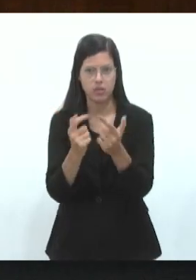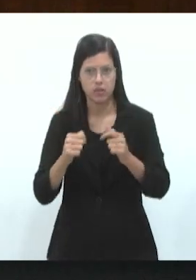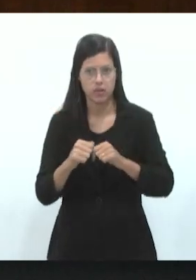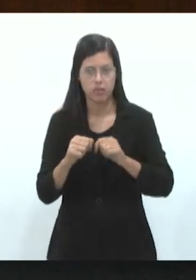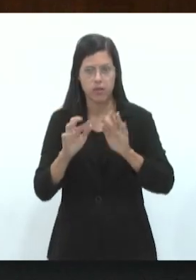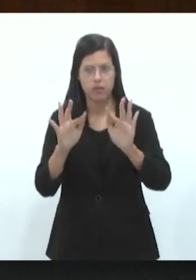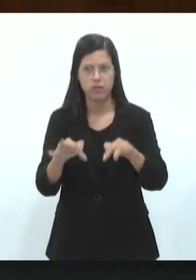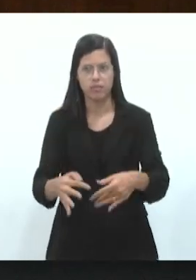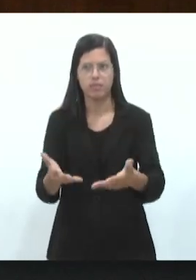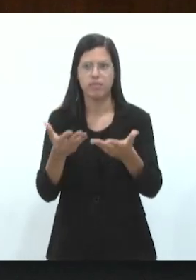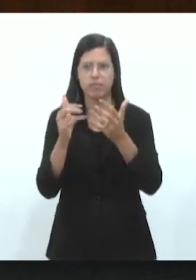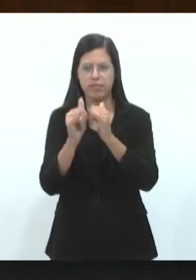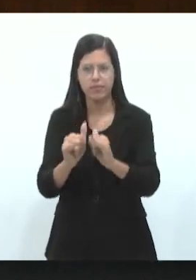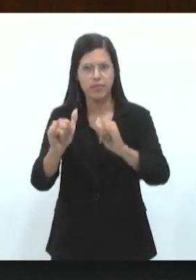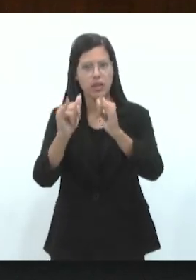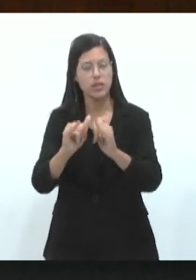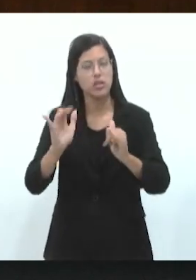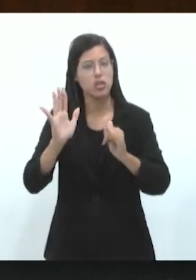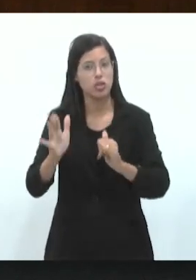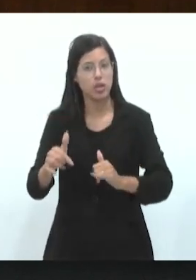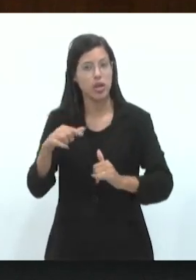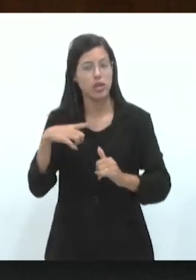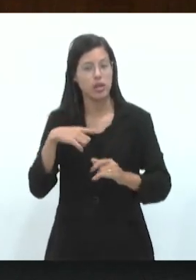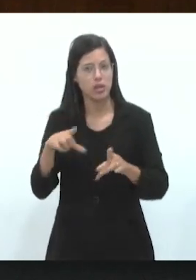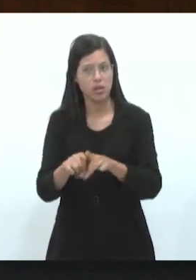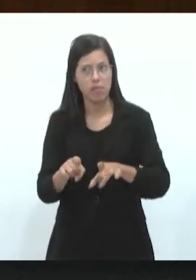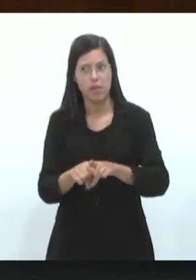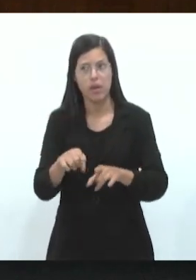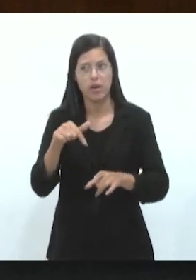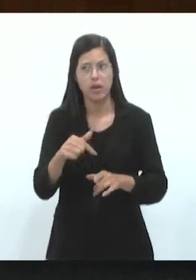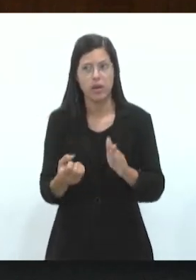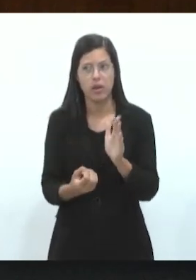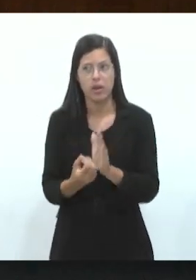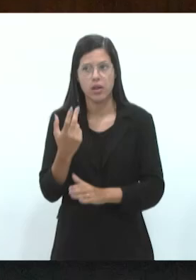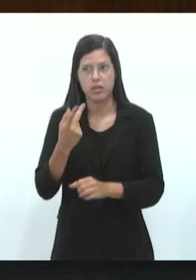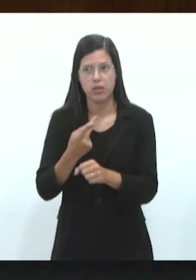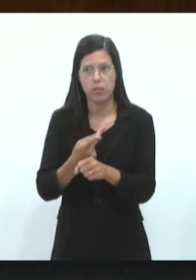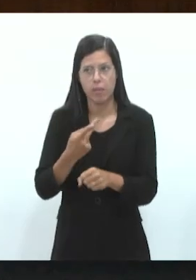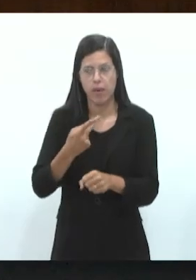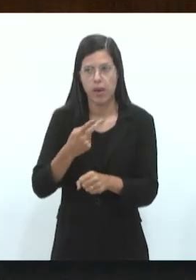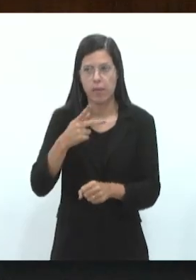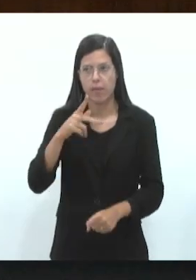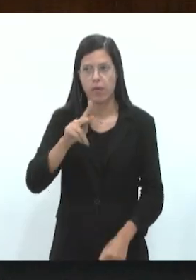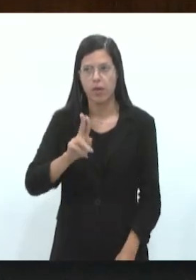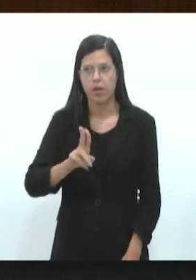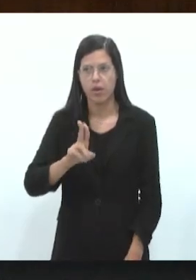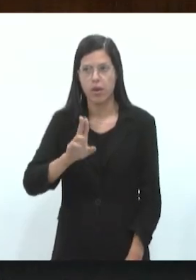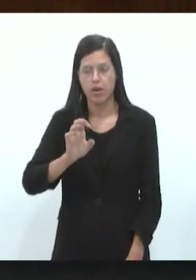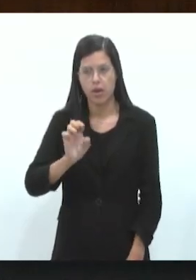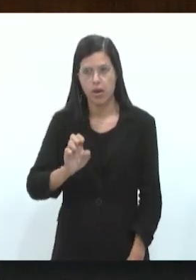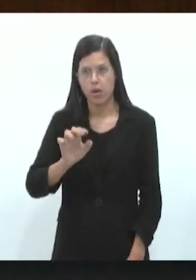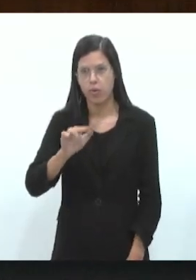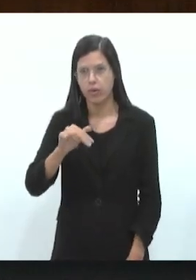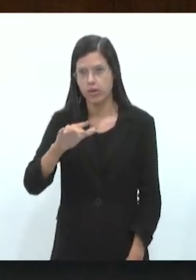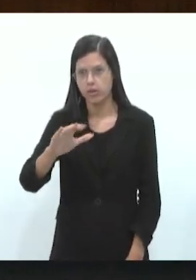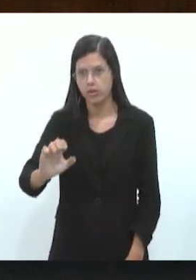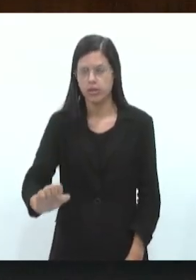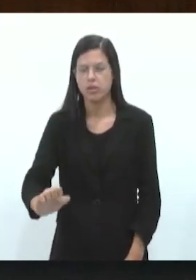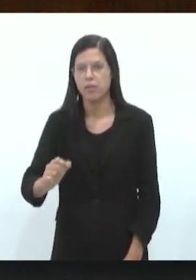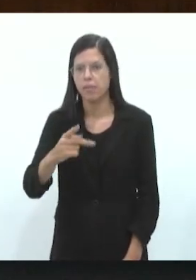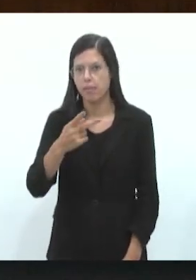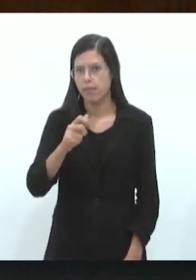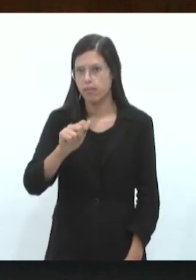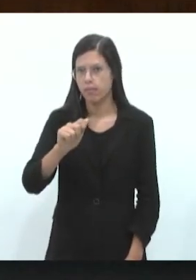também queria anunciar que já está tramitando nessa casa a criação do Prêmio Eunice Paiva, que a gente também propôs aqui para a